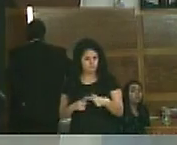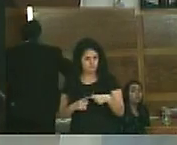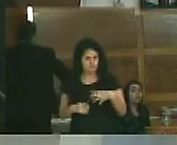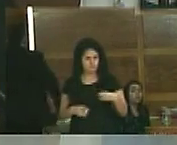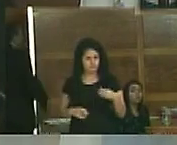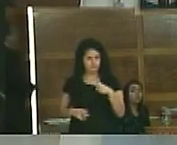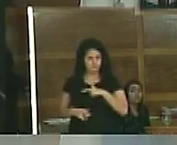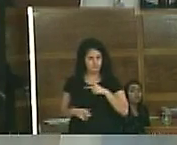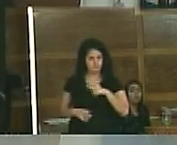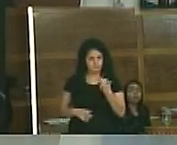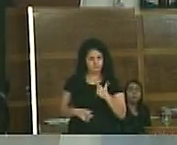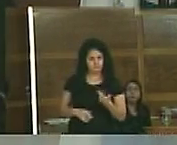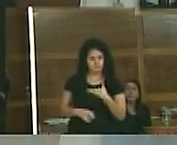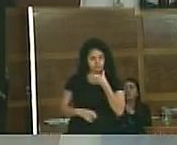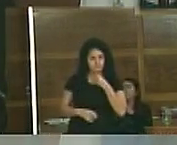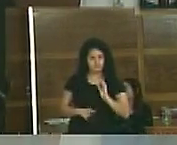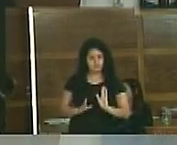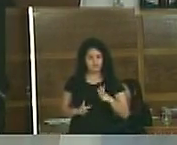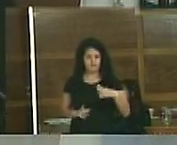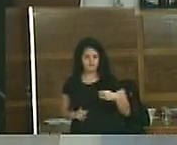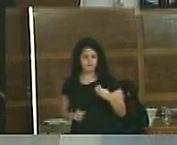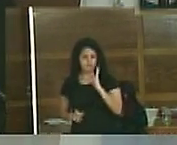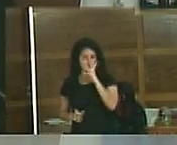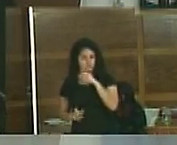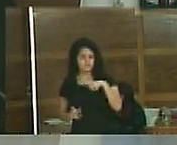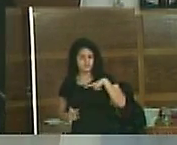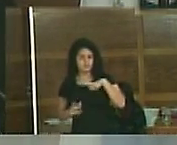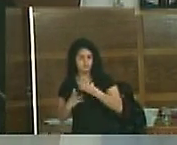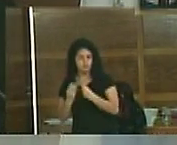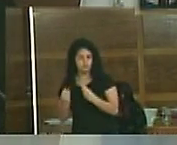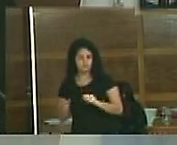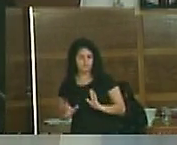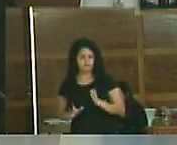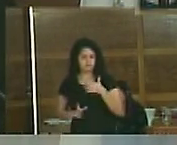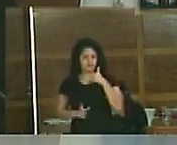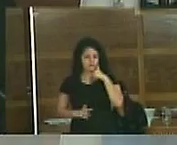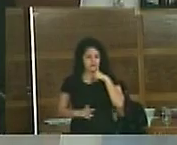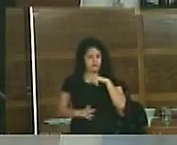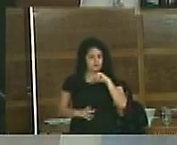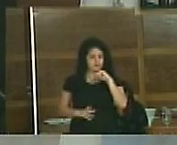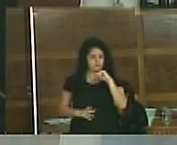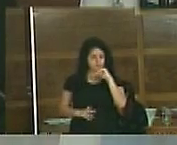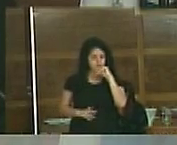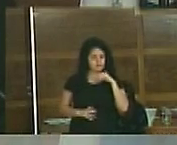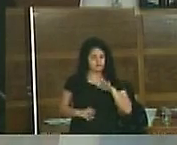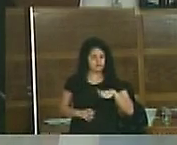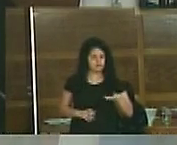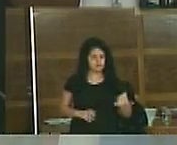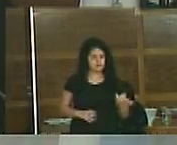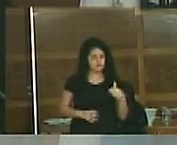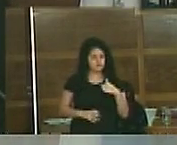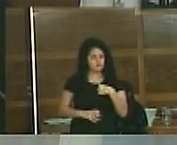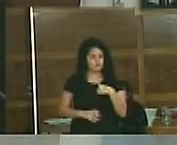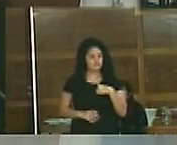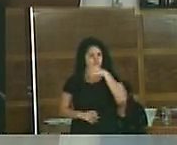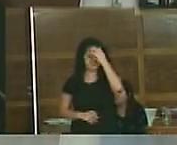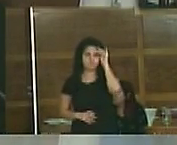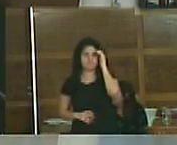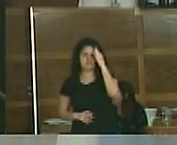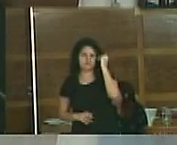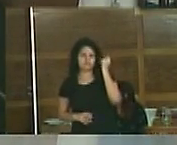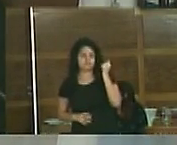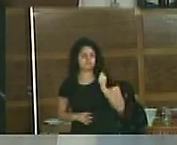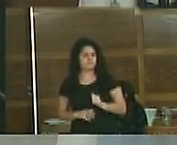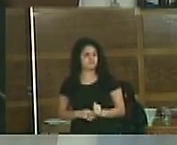né? Mas filho bonito tem um monte, só que a mãe da criança aí sou eu, né? E os moradores sabem. Então, eu gosto de